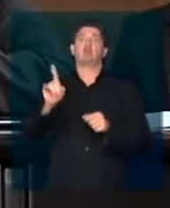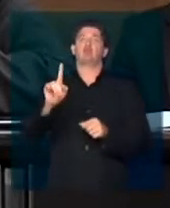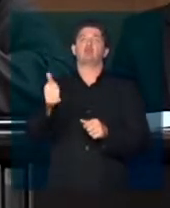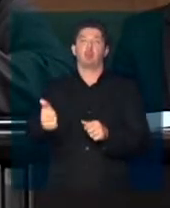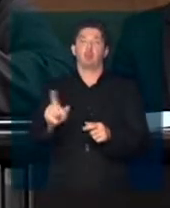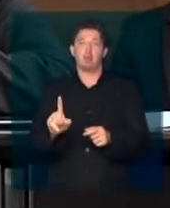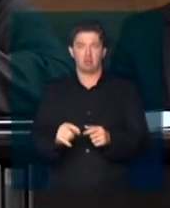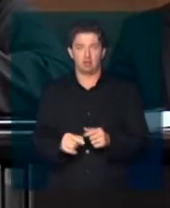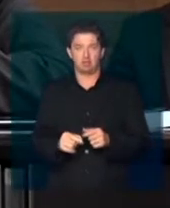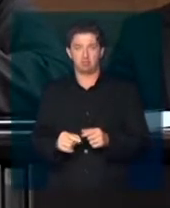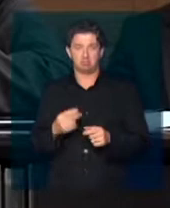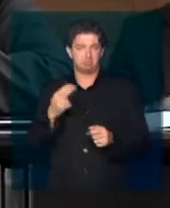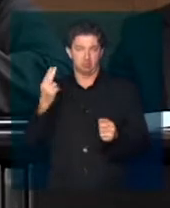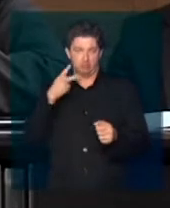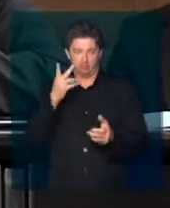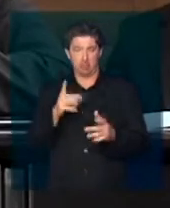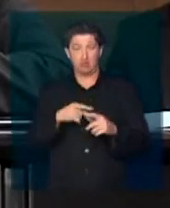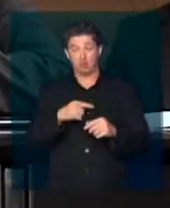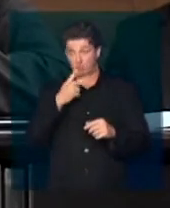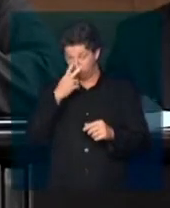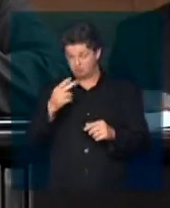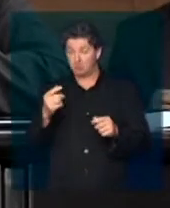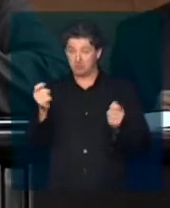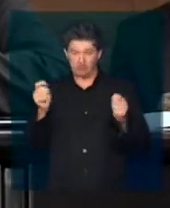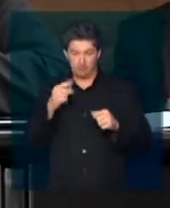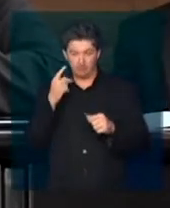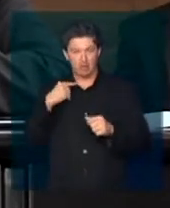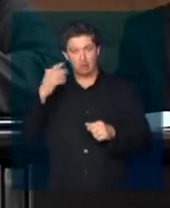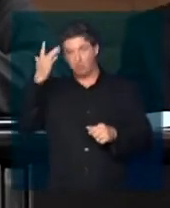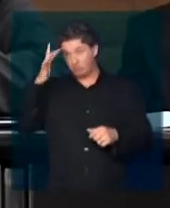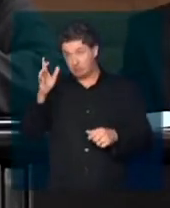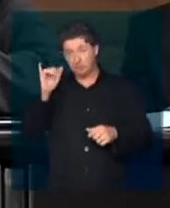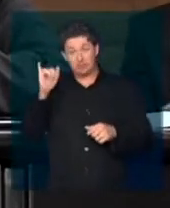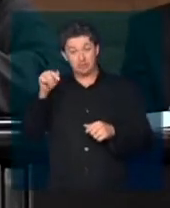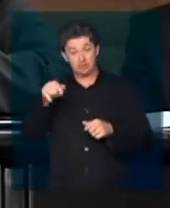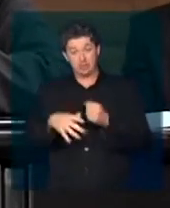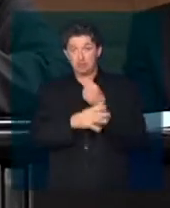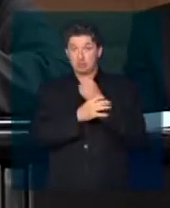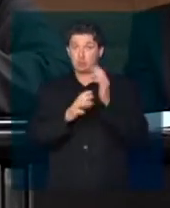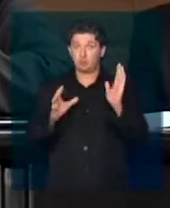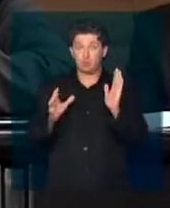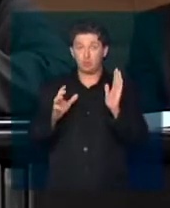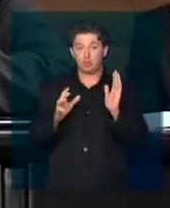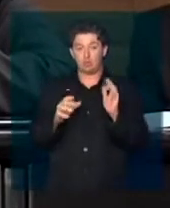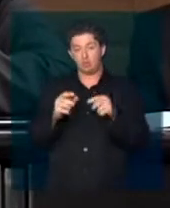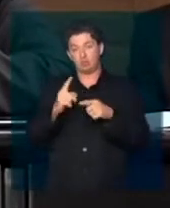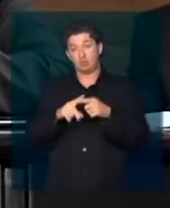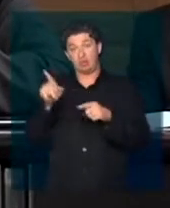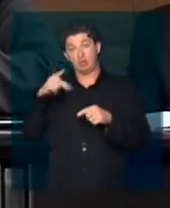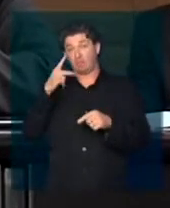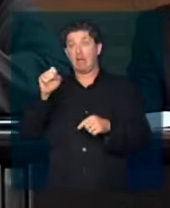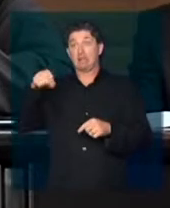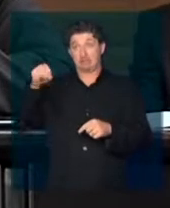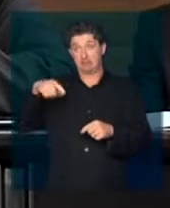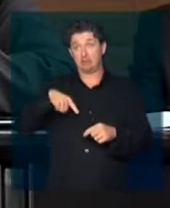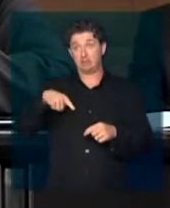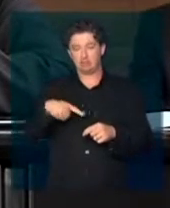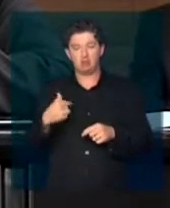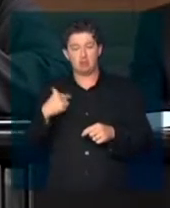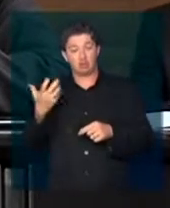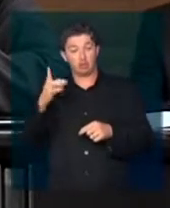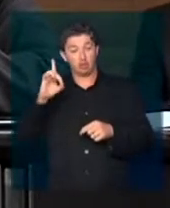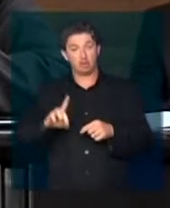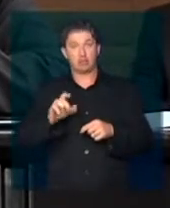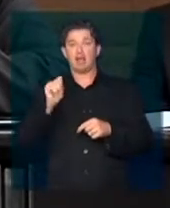funcionando bem. Eu tenho a condição de dizer que eu não sei se ele é seguro. Eles dizem que é. Eu quero ter o direito